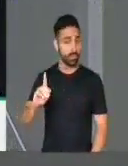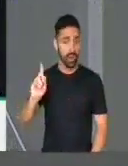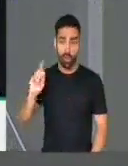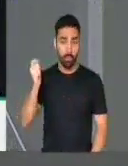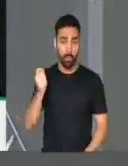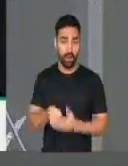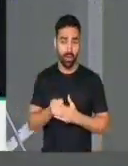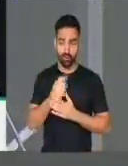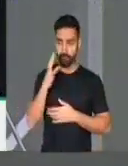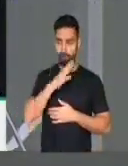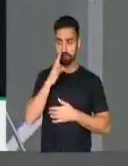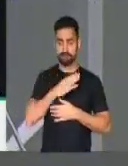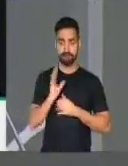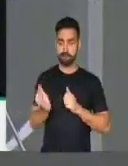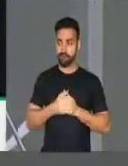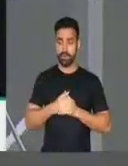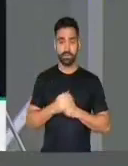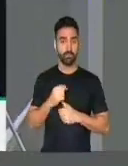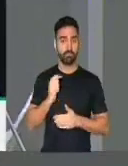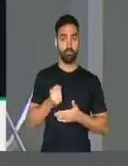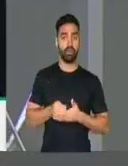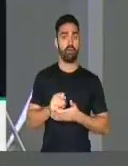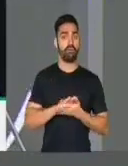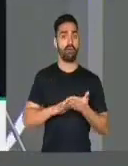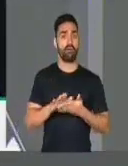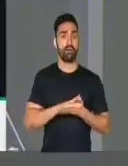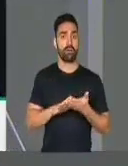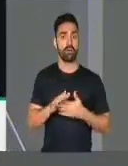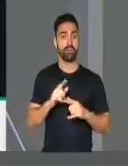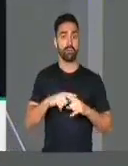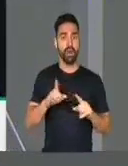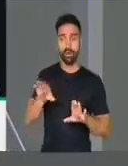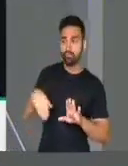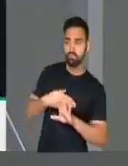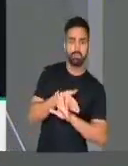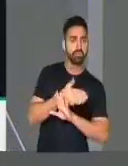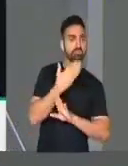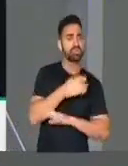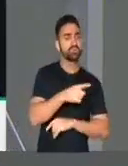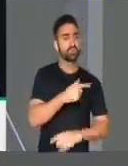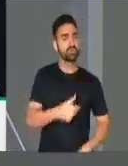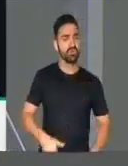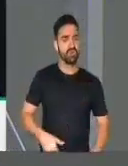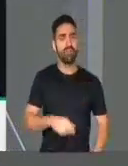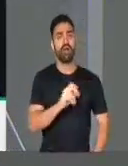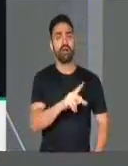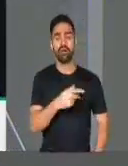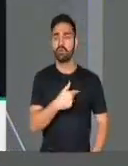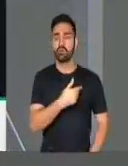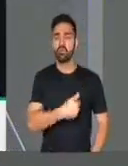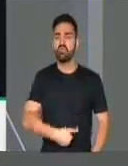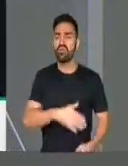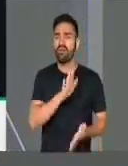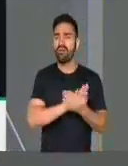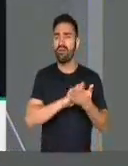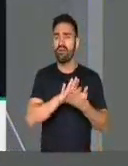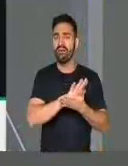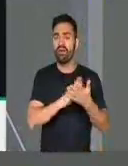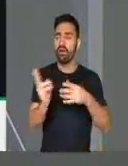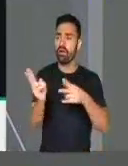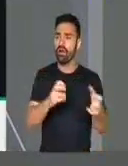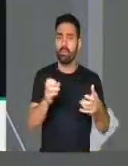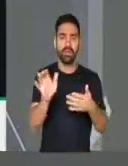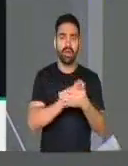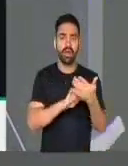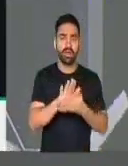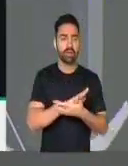negam impostos, mas depois eles têm um governo que, além de não recolher, além de não